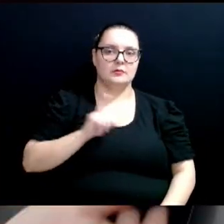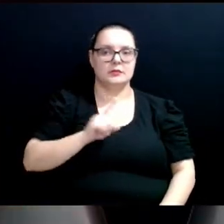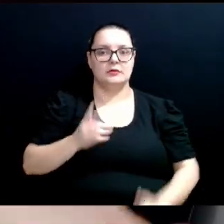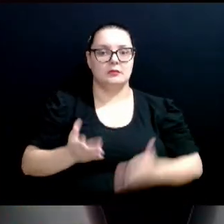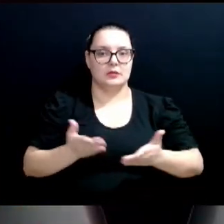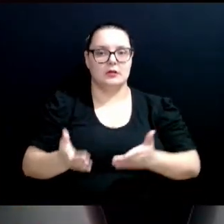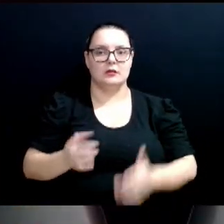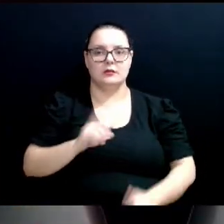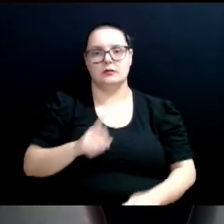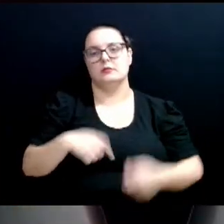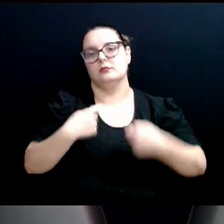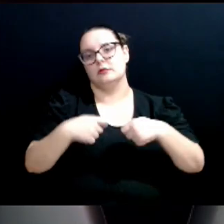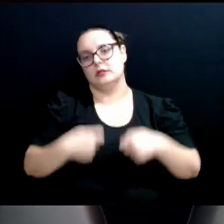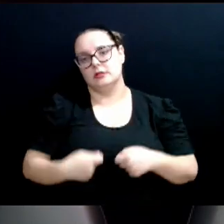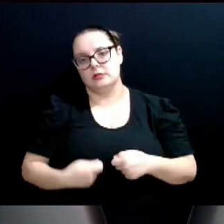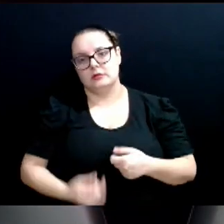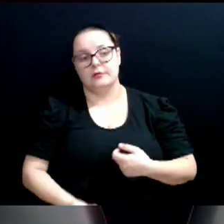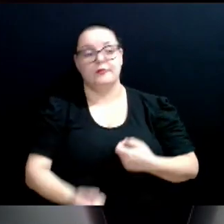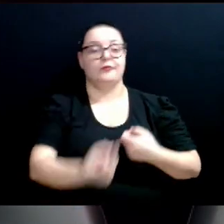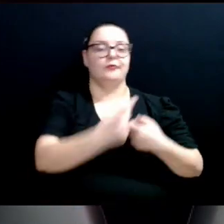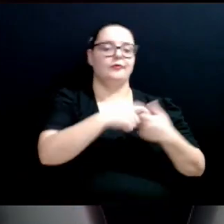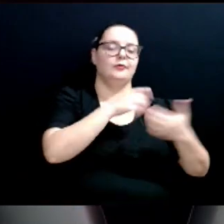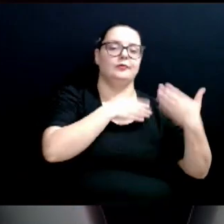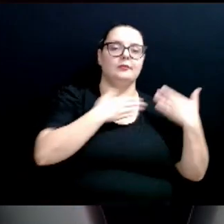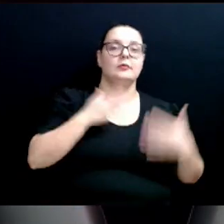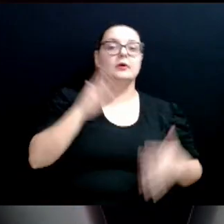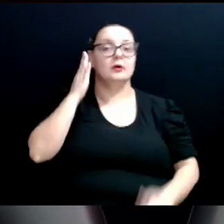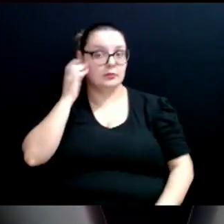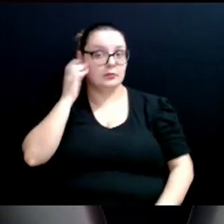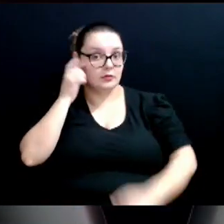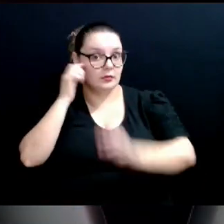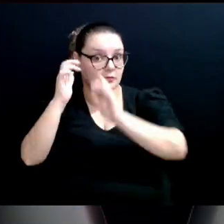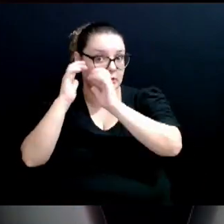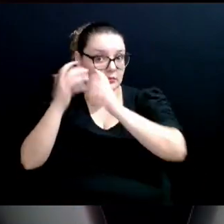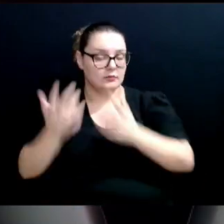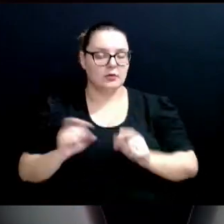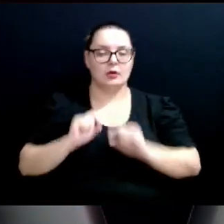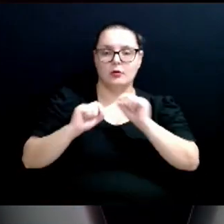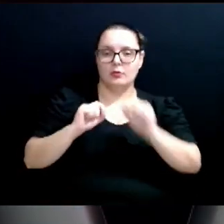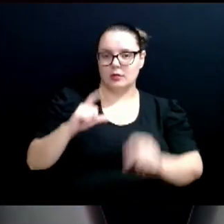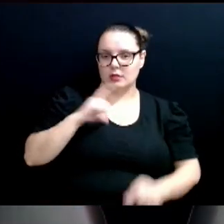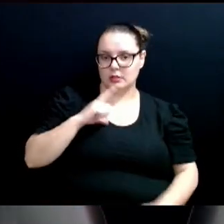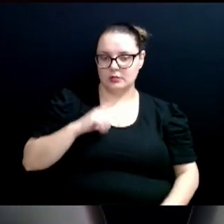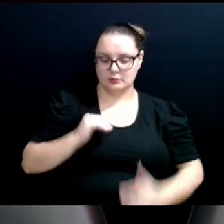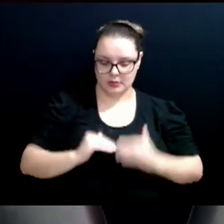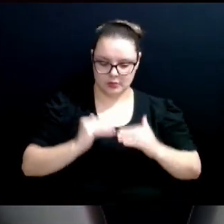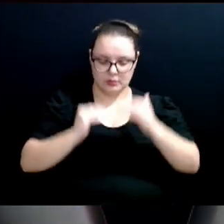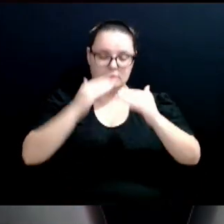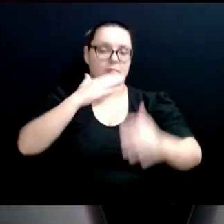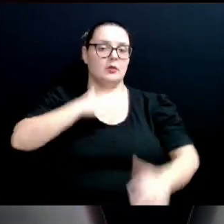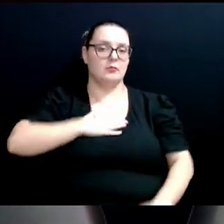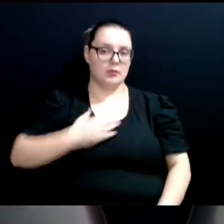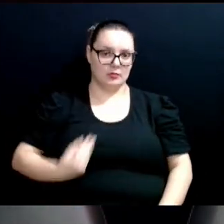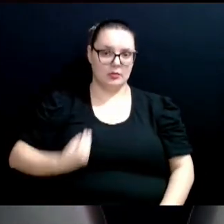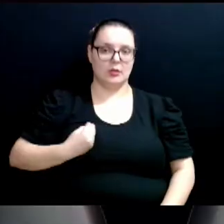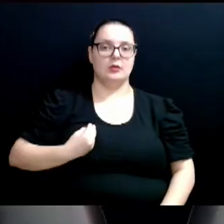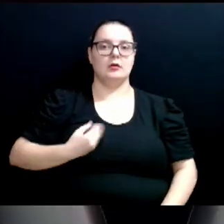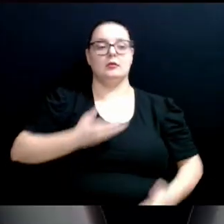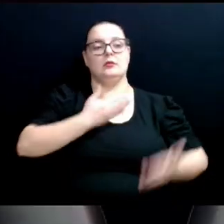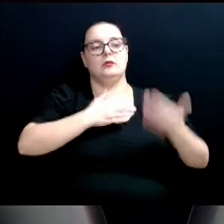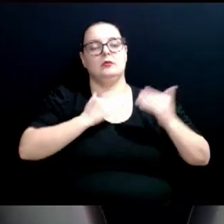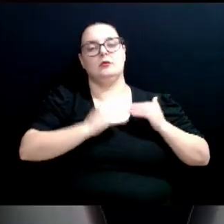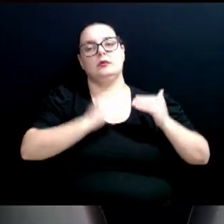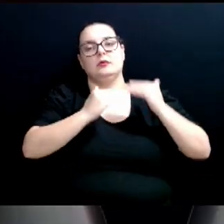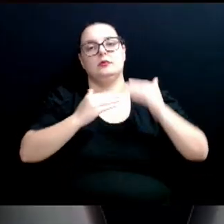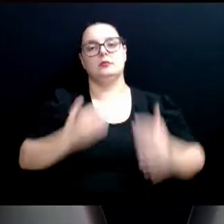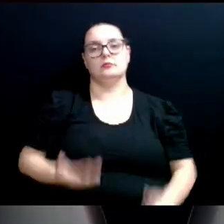nesse passado, mas eu vou entender esse pensamento. O que eu tenho de construção na minha vida, que foi formado lá atrás, que eu vou